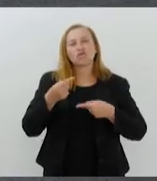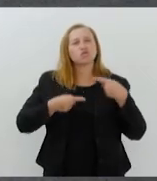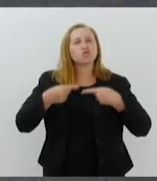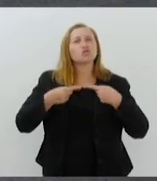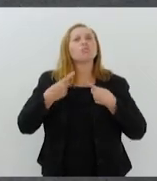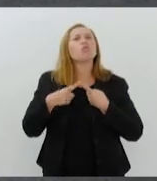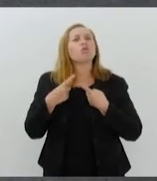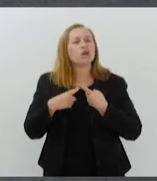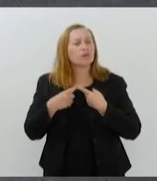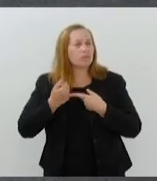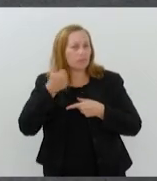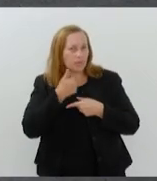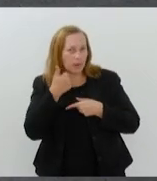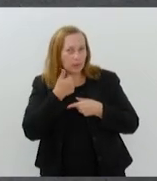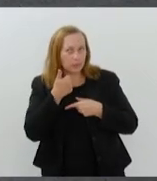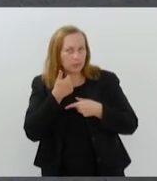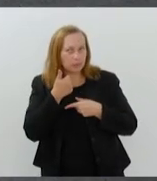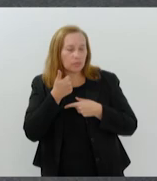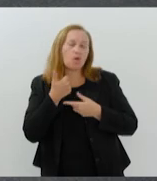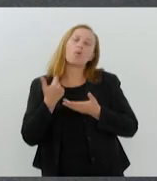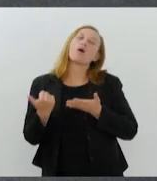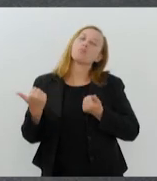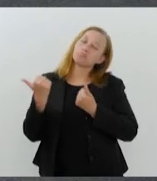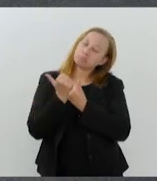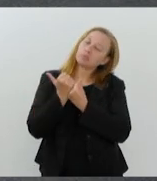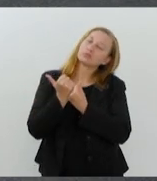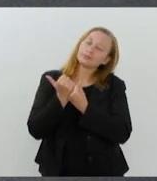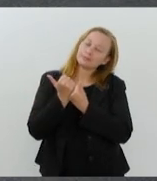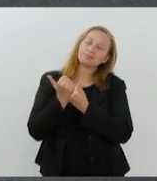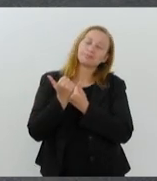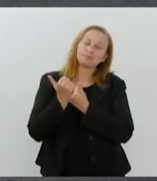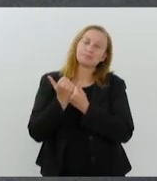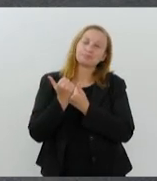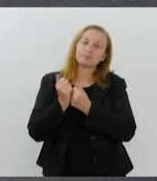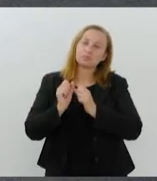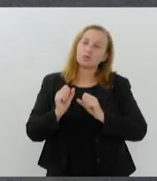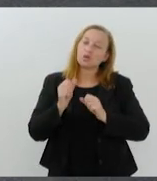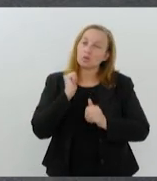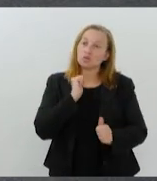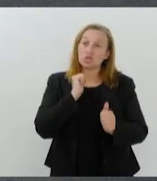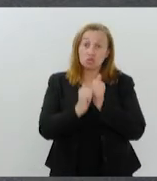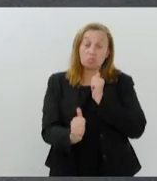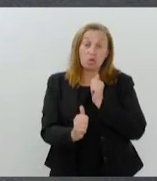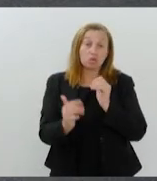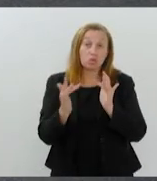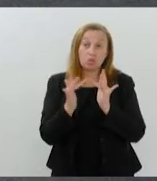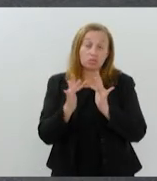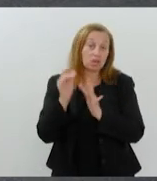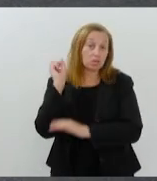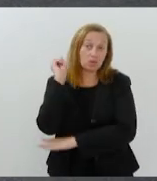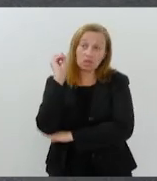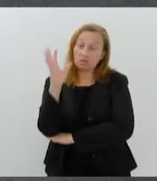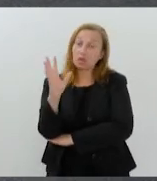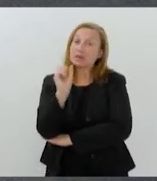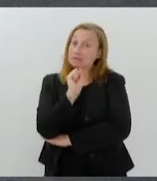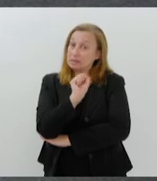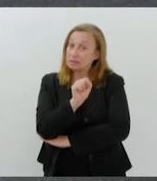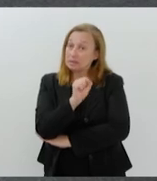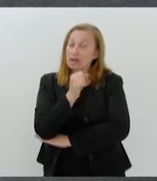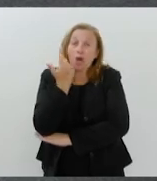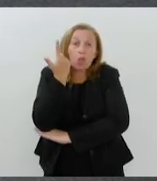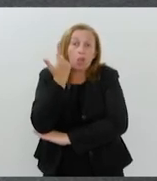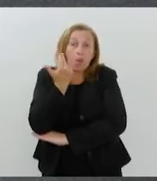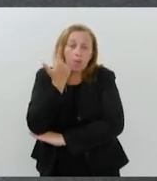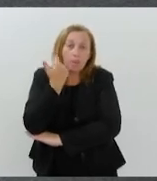isso? Primeiro, eu apoio os esportes em contato com a natureza.